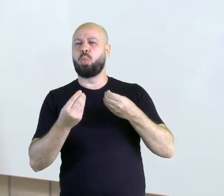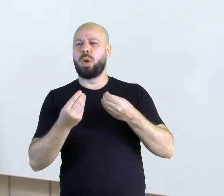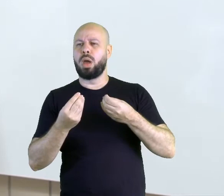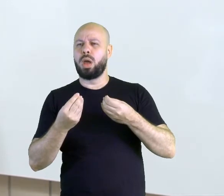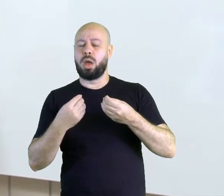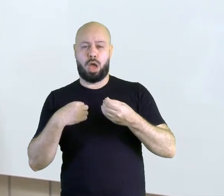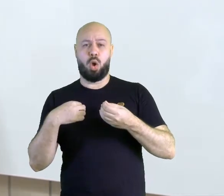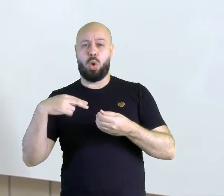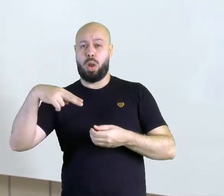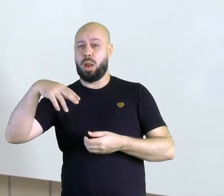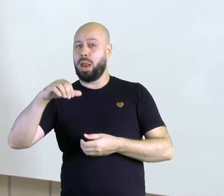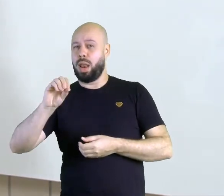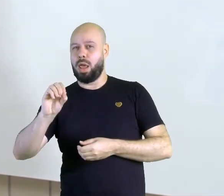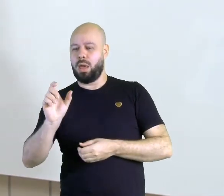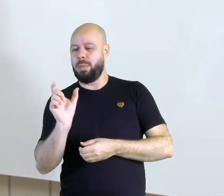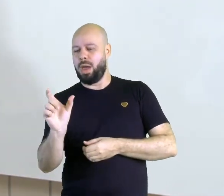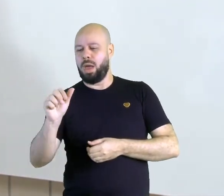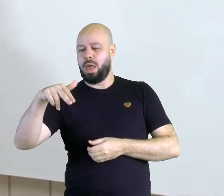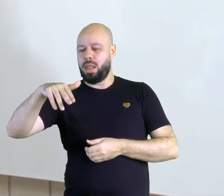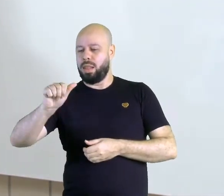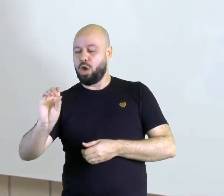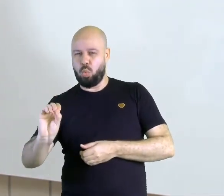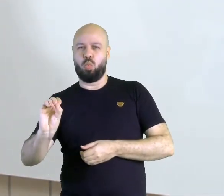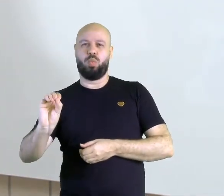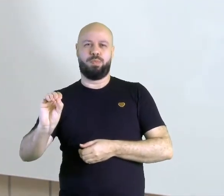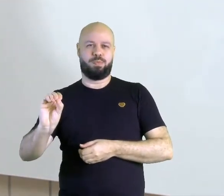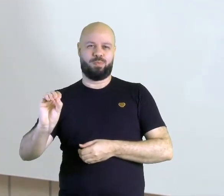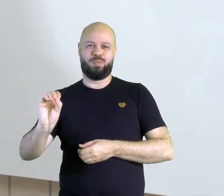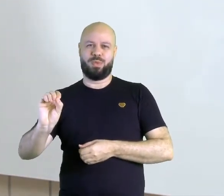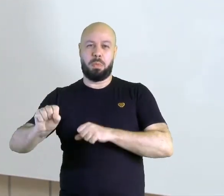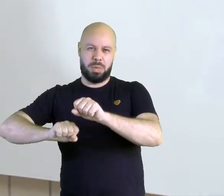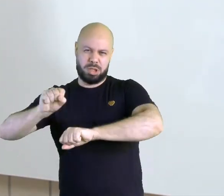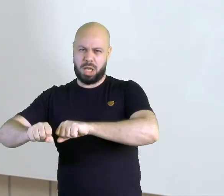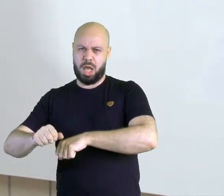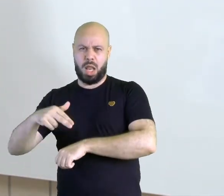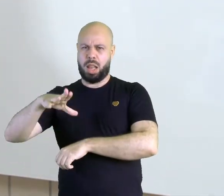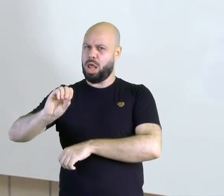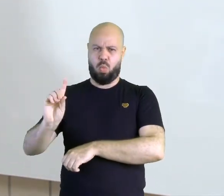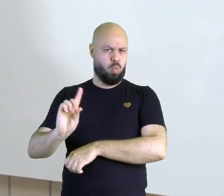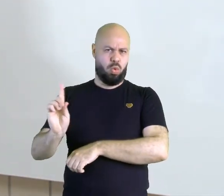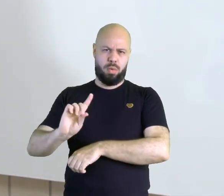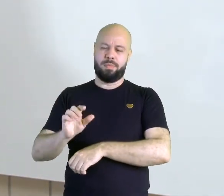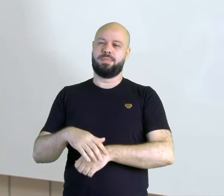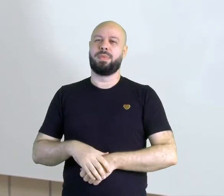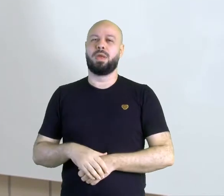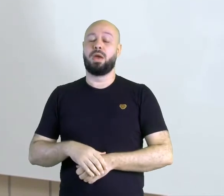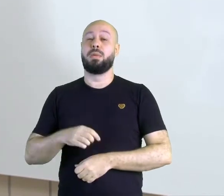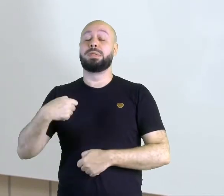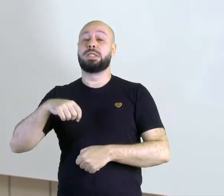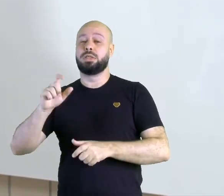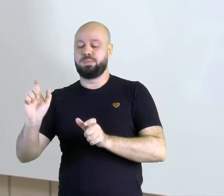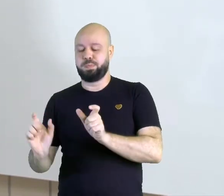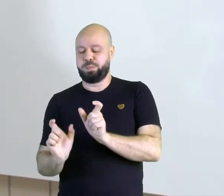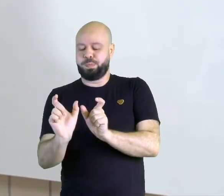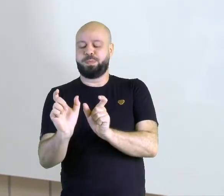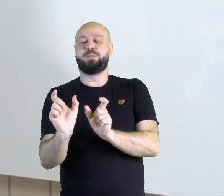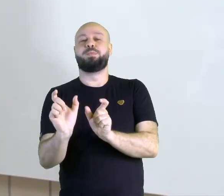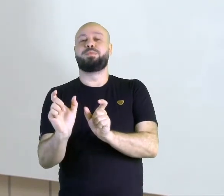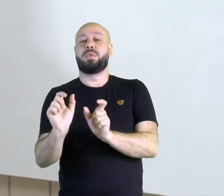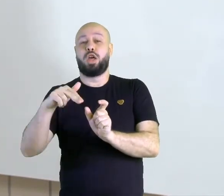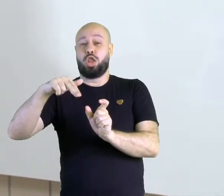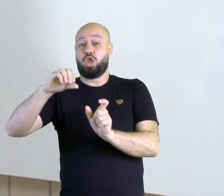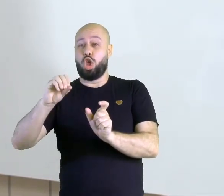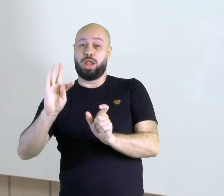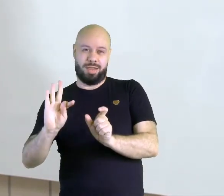do não. Eu não ando de bicicleta. Então, o que eu vou ter que acrescentar aí nesse caso? Eu vou ter que acrescentar o